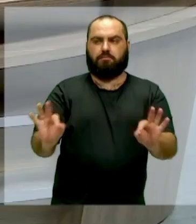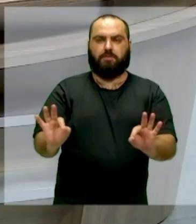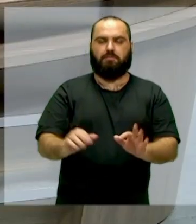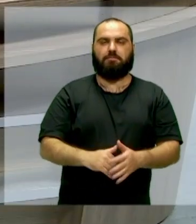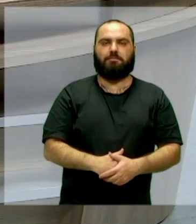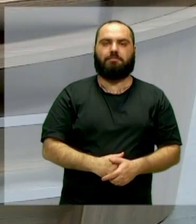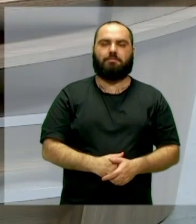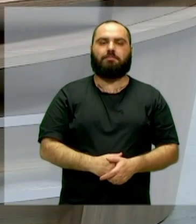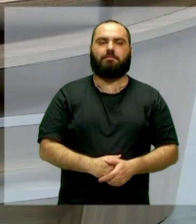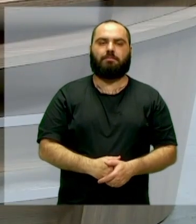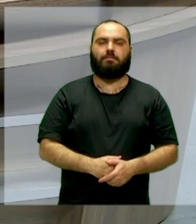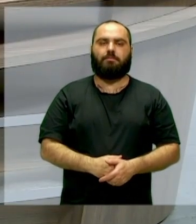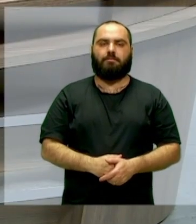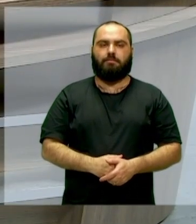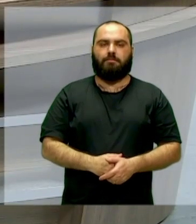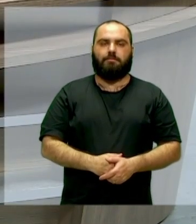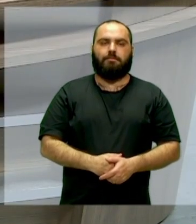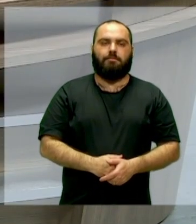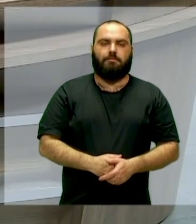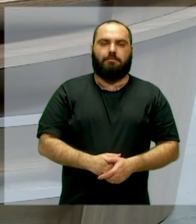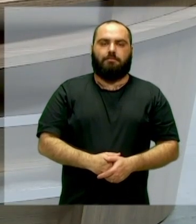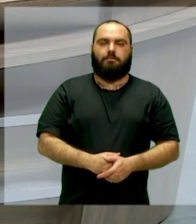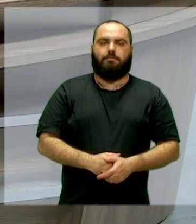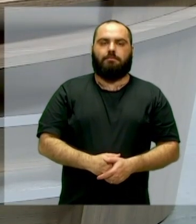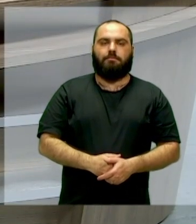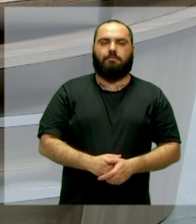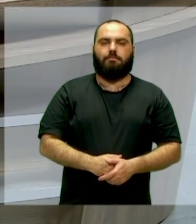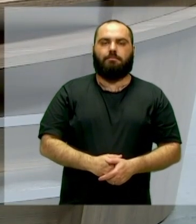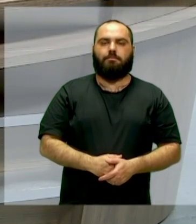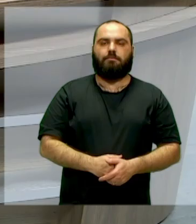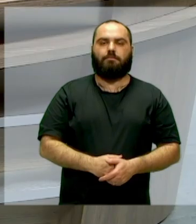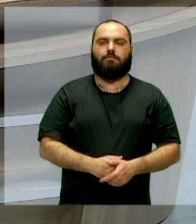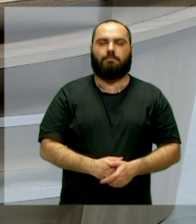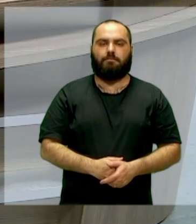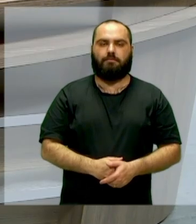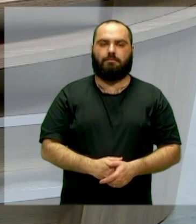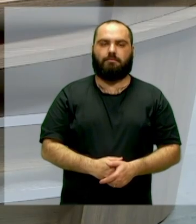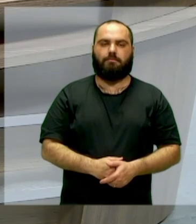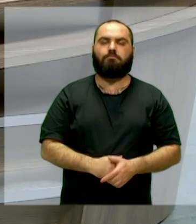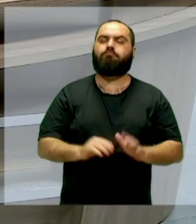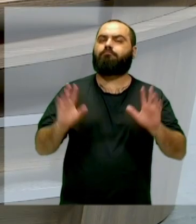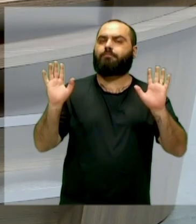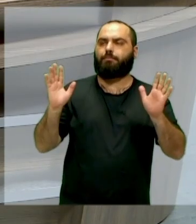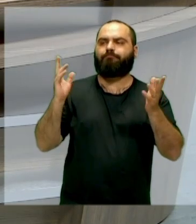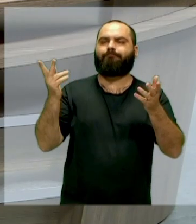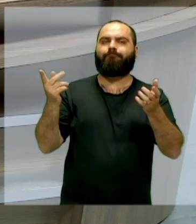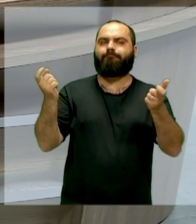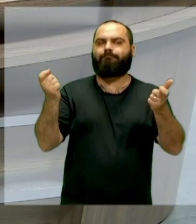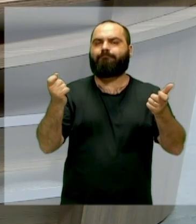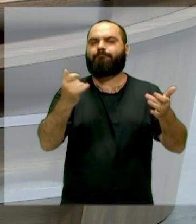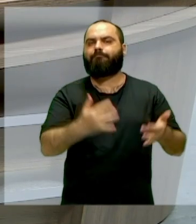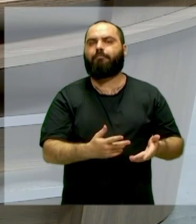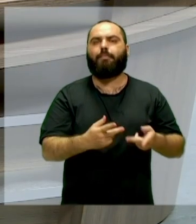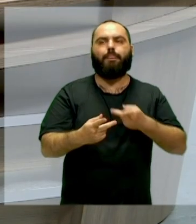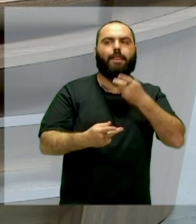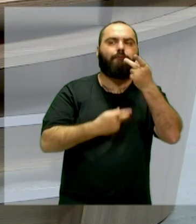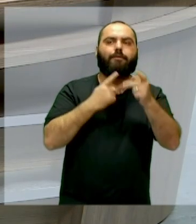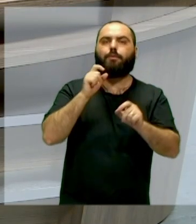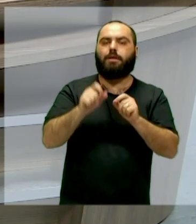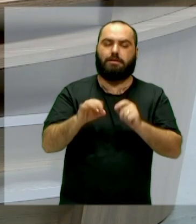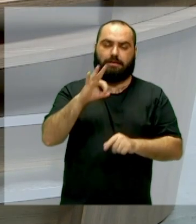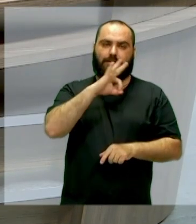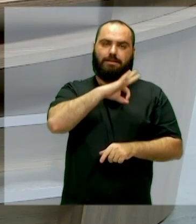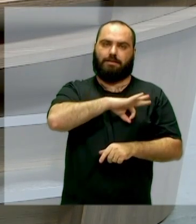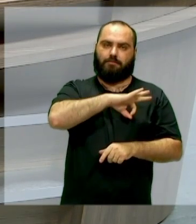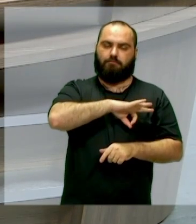simples e e assim a gente falou da da questão de propiciar também a questão da renda né muita gente